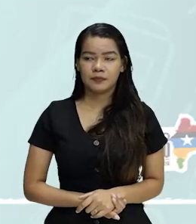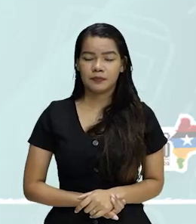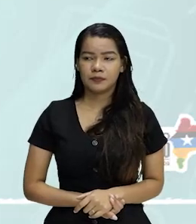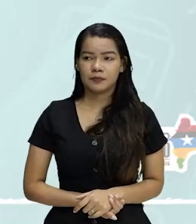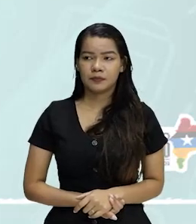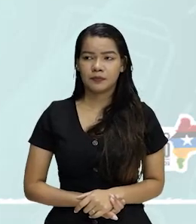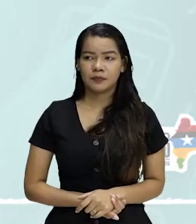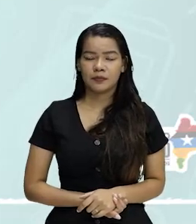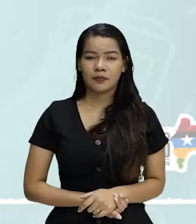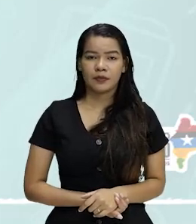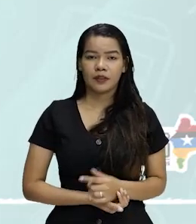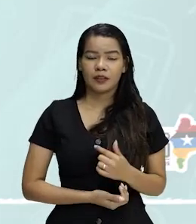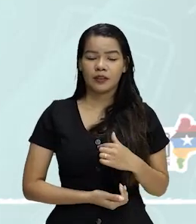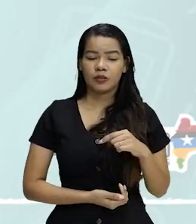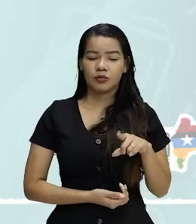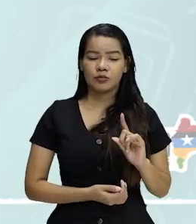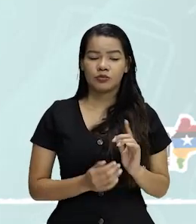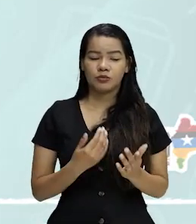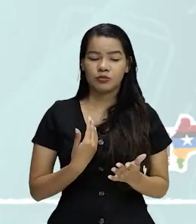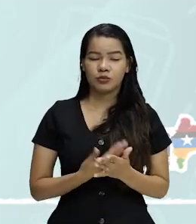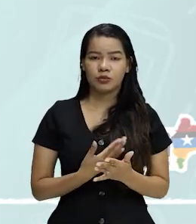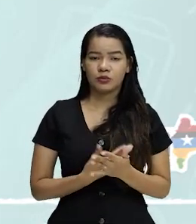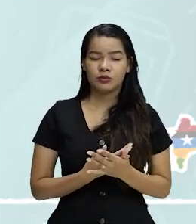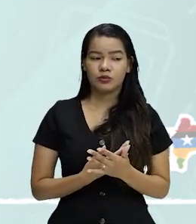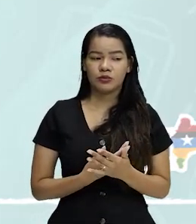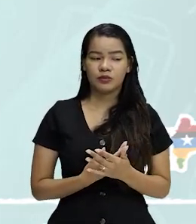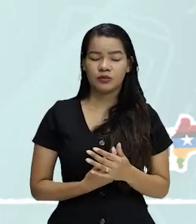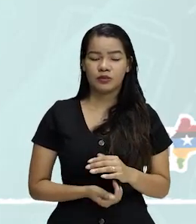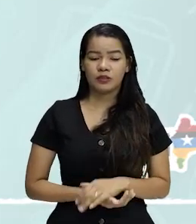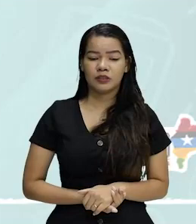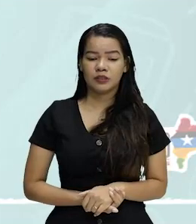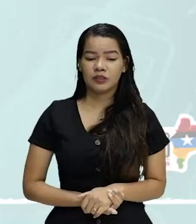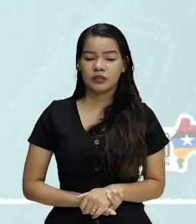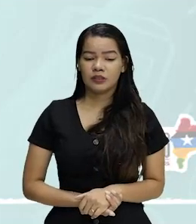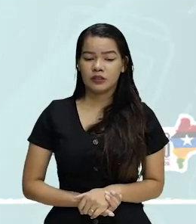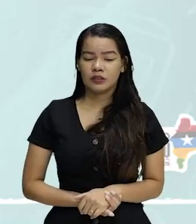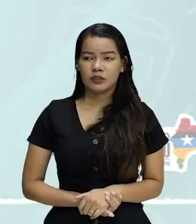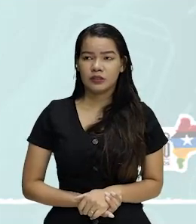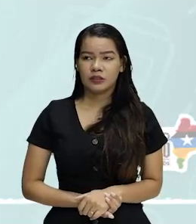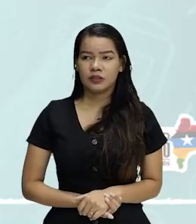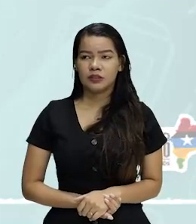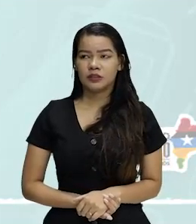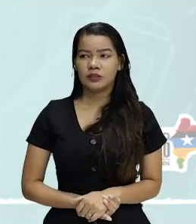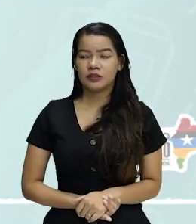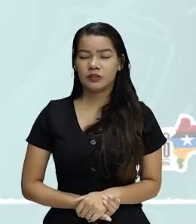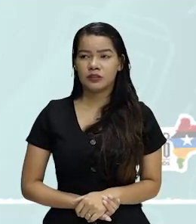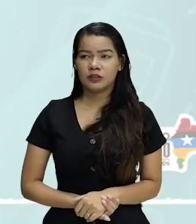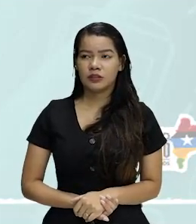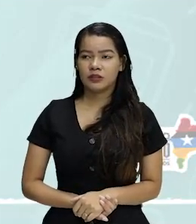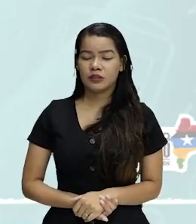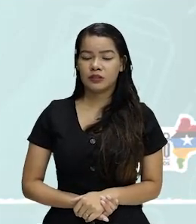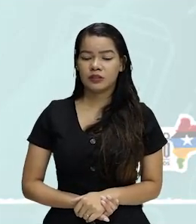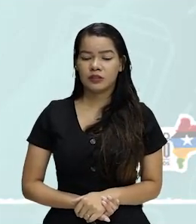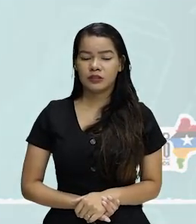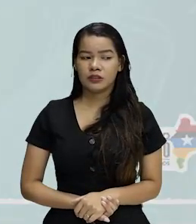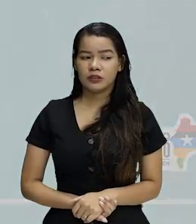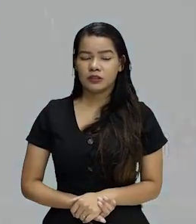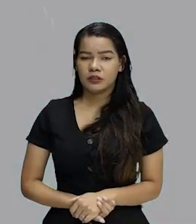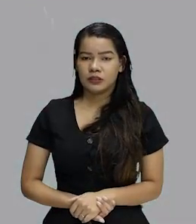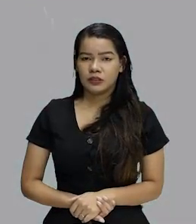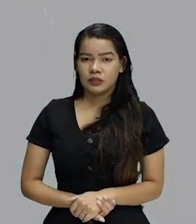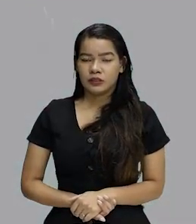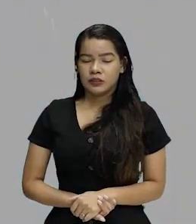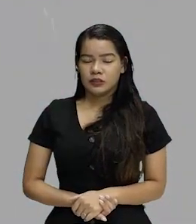Você estudará. No caso da forma negativa, I won't work. Eu não trabalharei. You won't work. Você